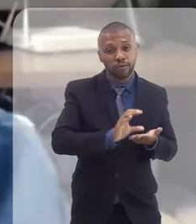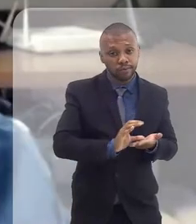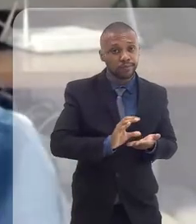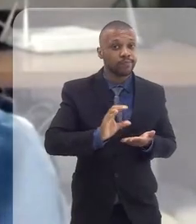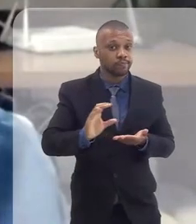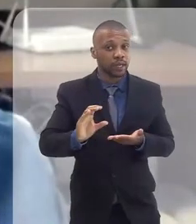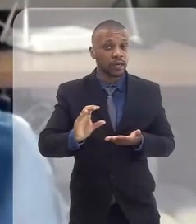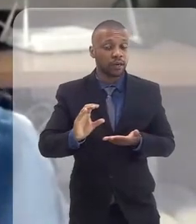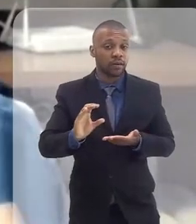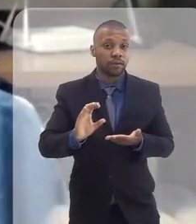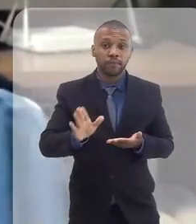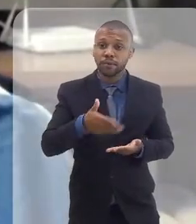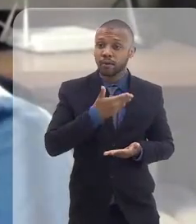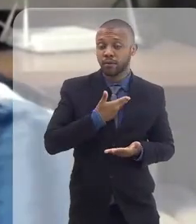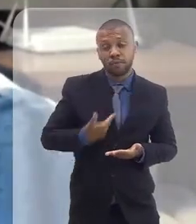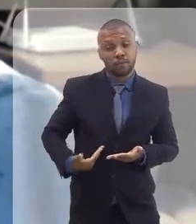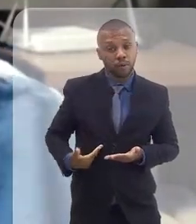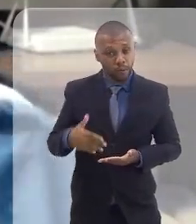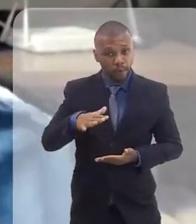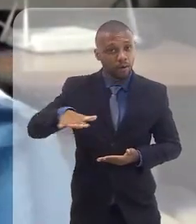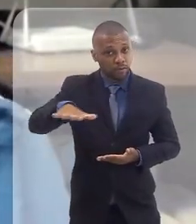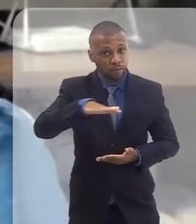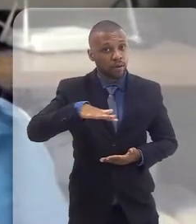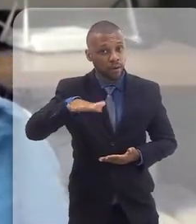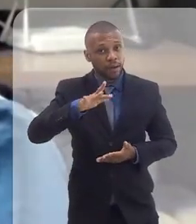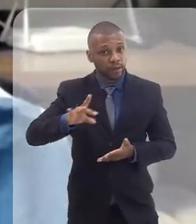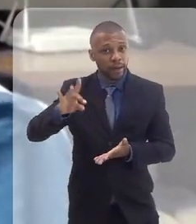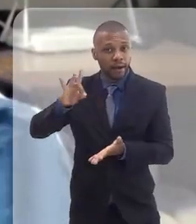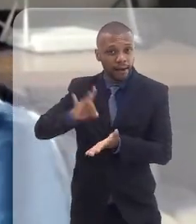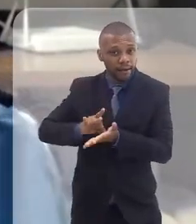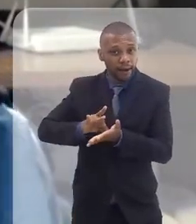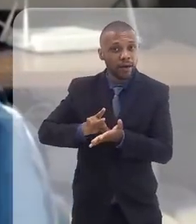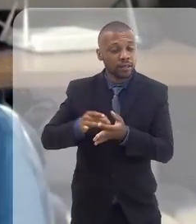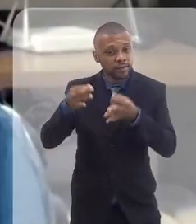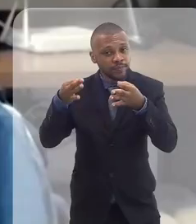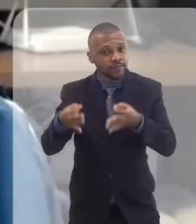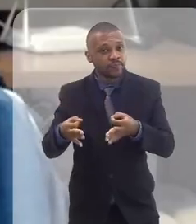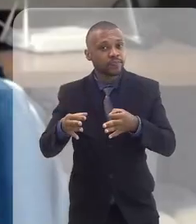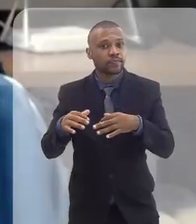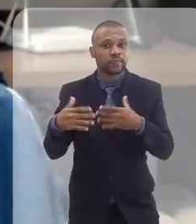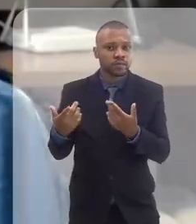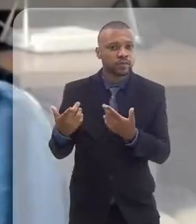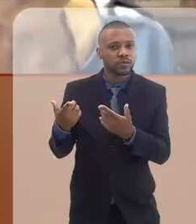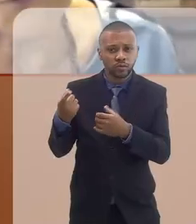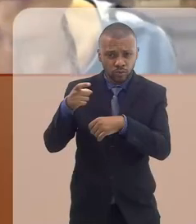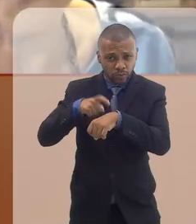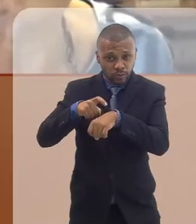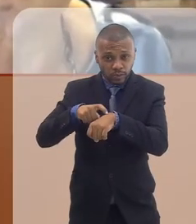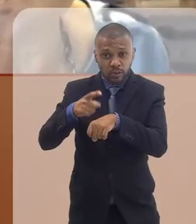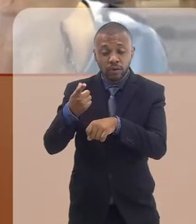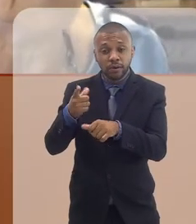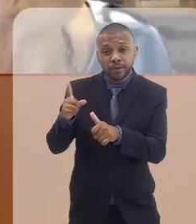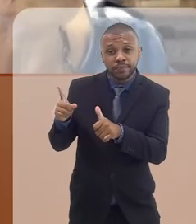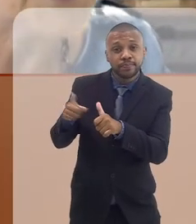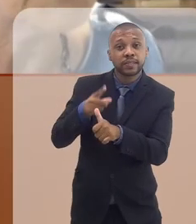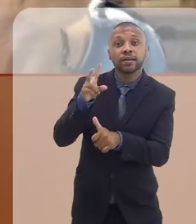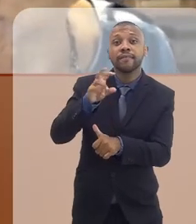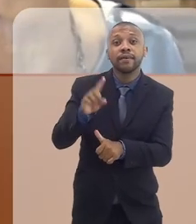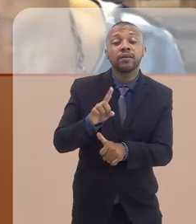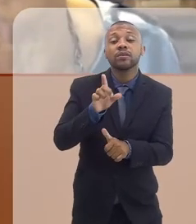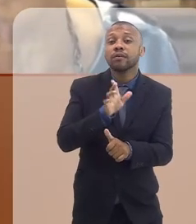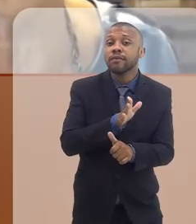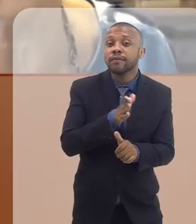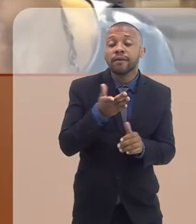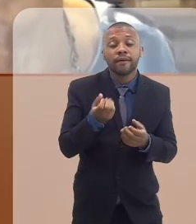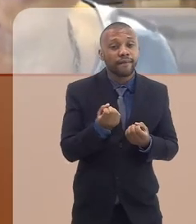fui paga pelo erário público. Essa é a verdade. Tanto que quando eu fui, a